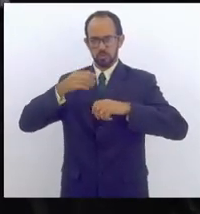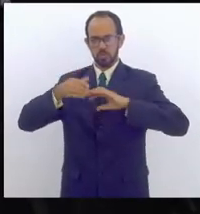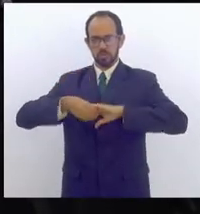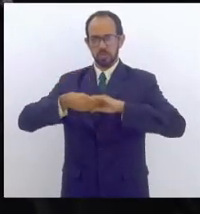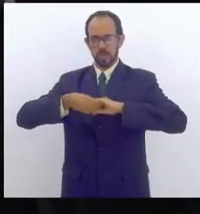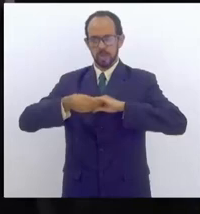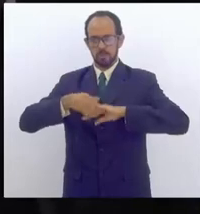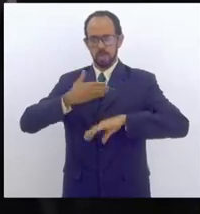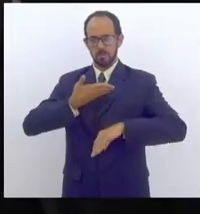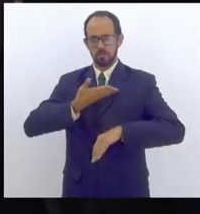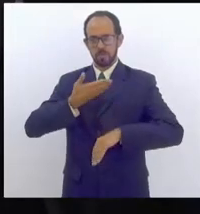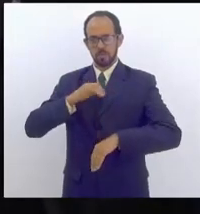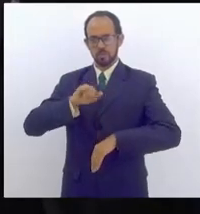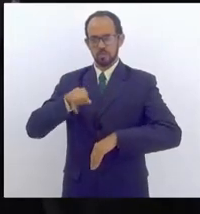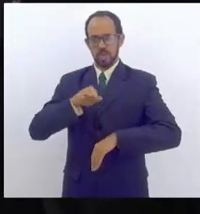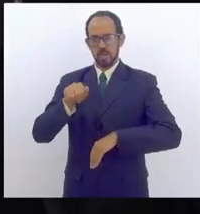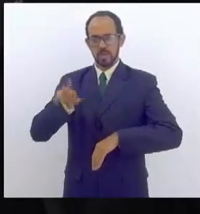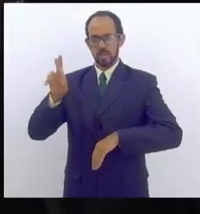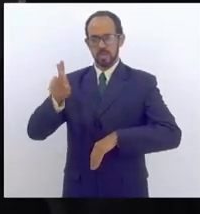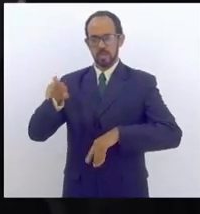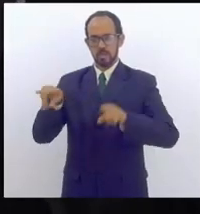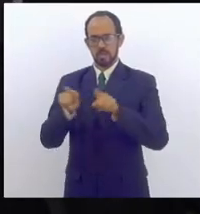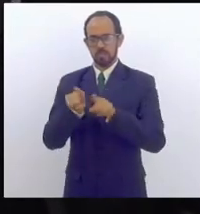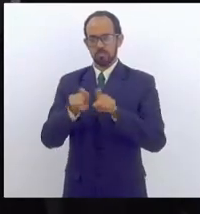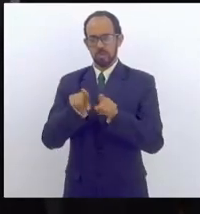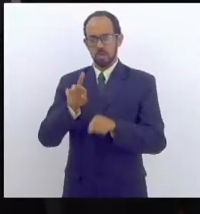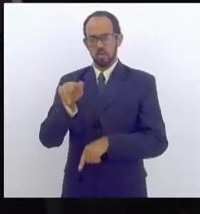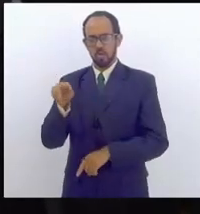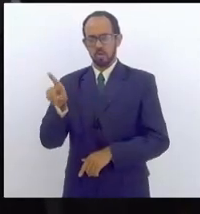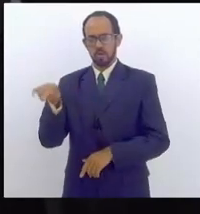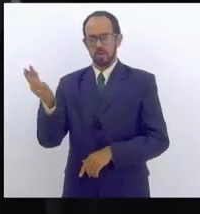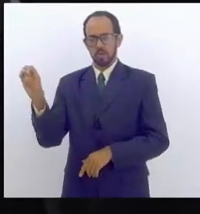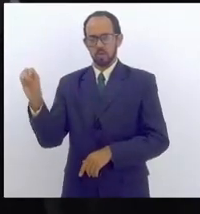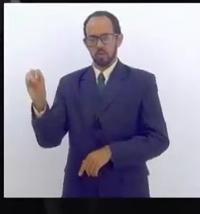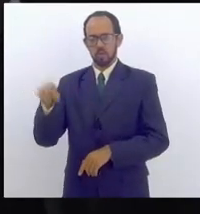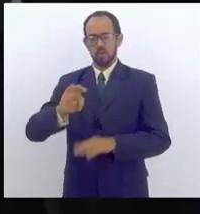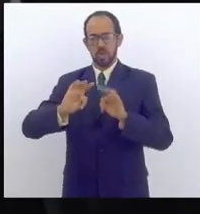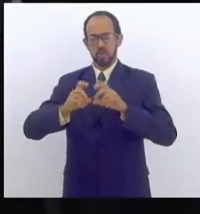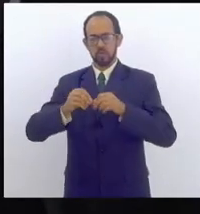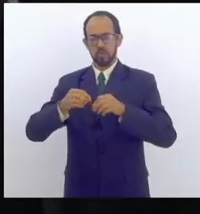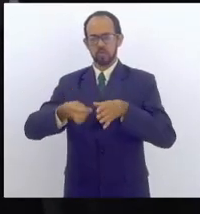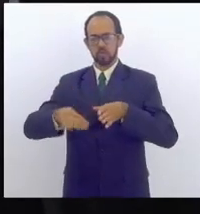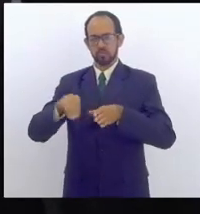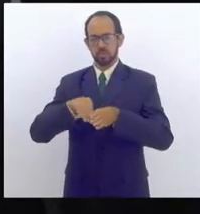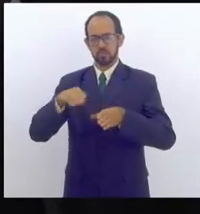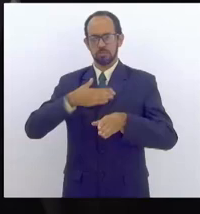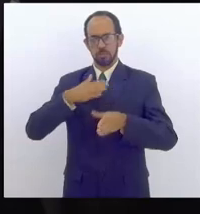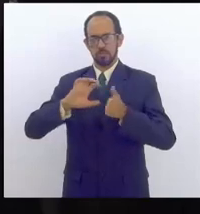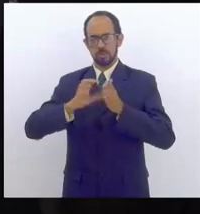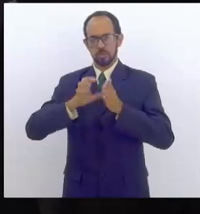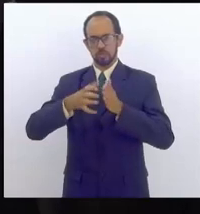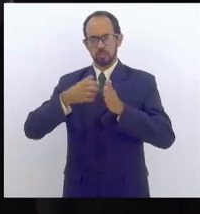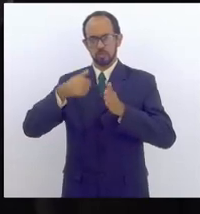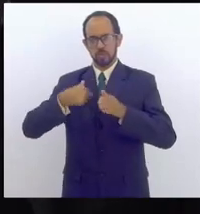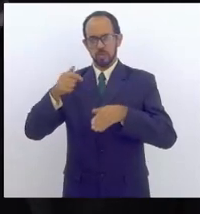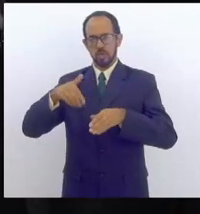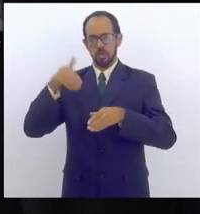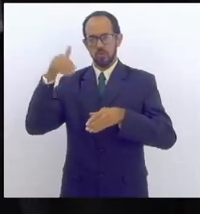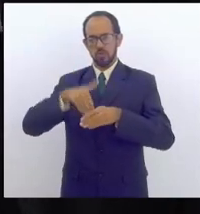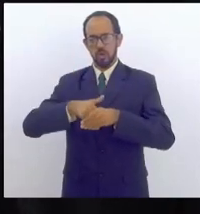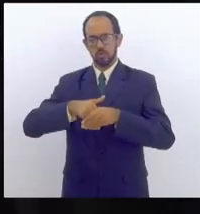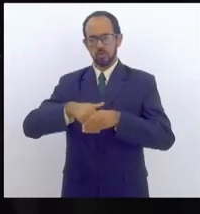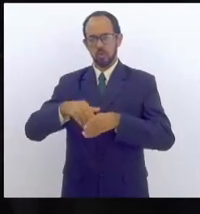Jair, o Rodrigo Barcelar, né? Os membros do meu partido, dizer que eu opto